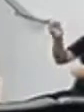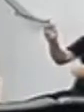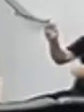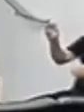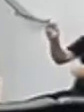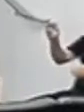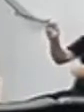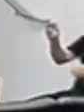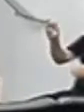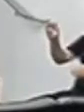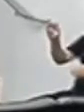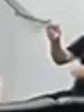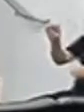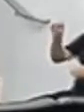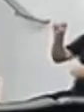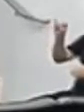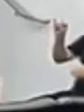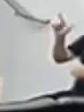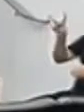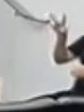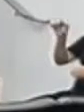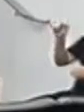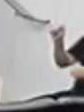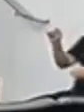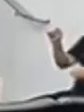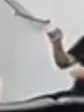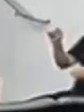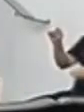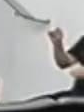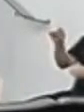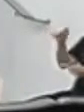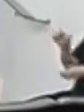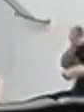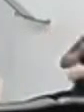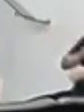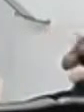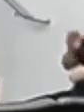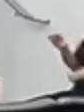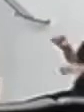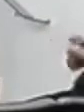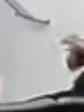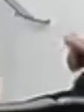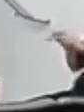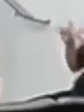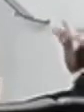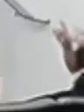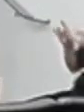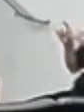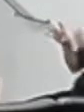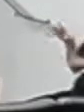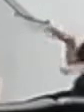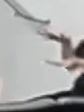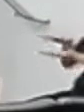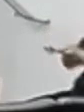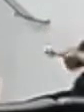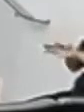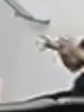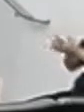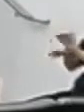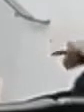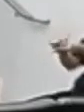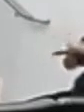Natália da Silva Guimarães, a Nath, coordenadora de Educação Especial Inclusiva da Secretaria